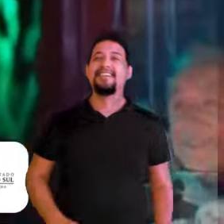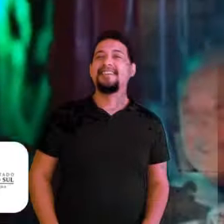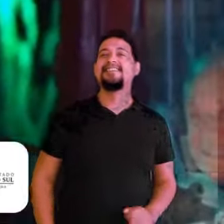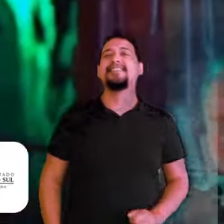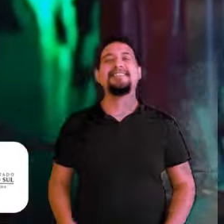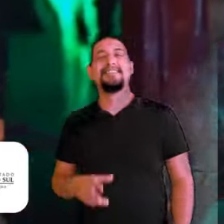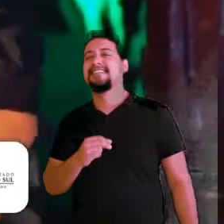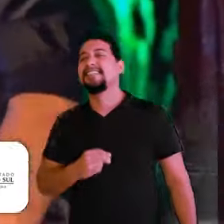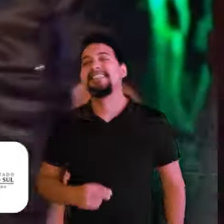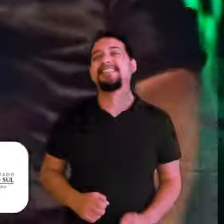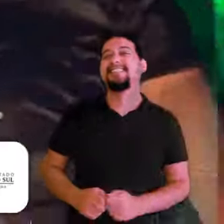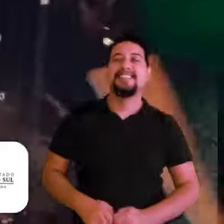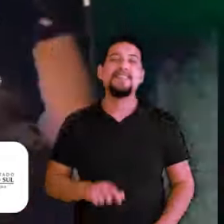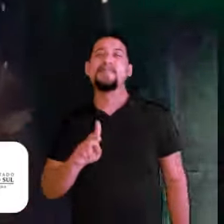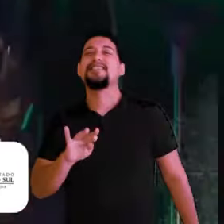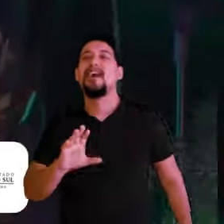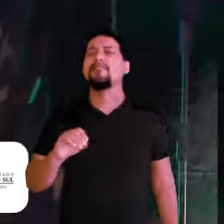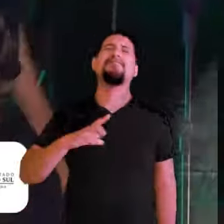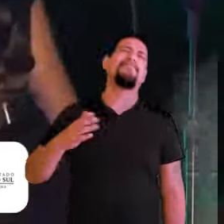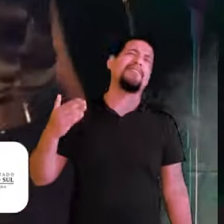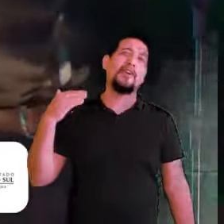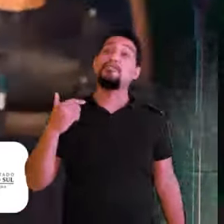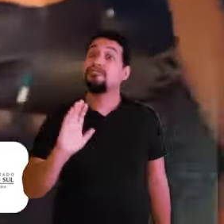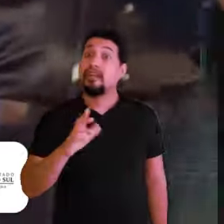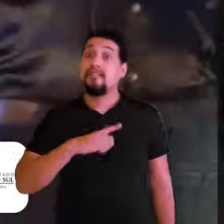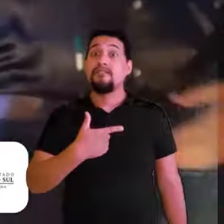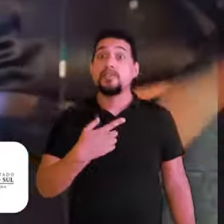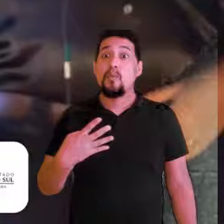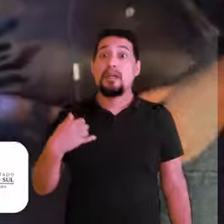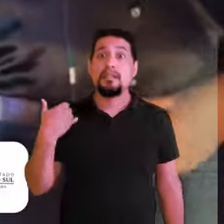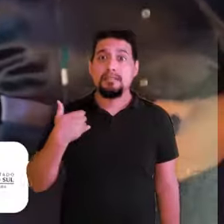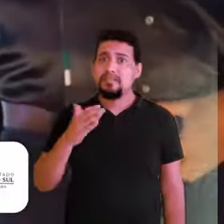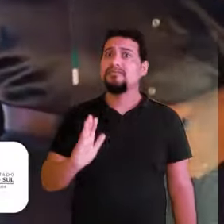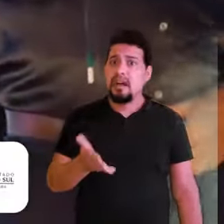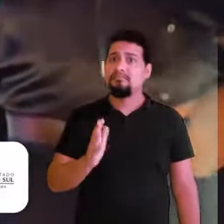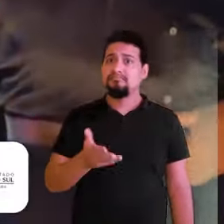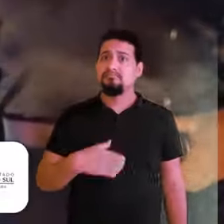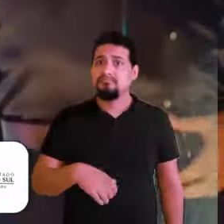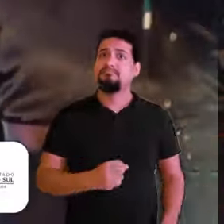Florei a cordona, Gustavo e tio Chico. 24 anos essa moda, hein? Meu